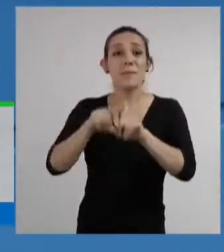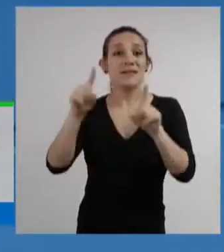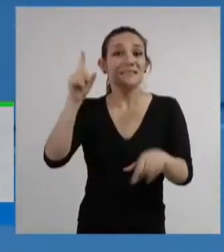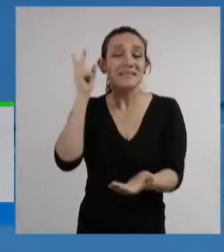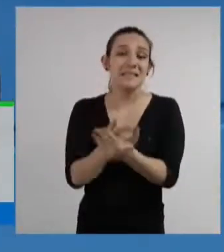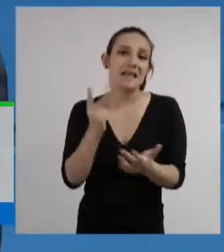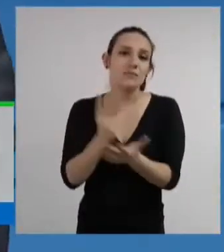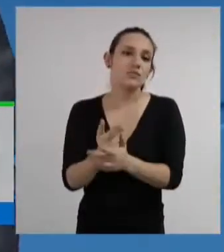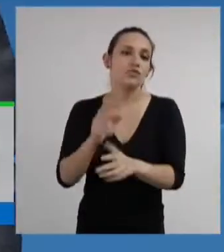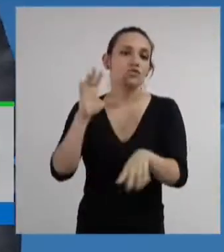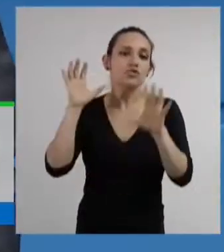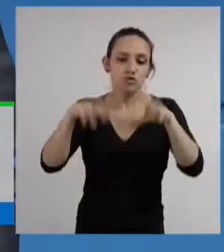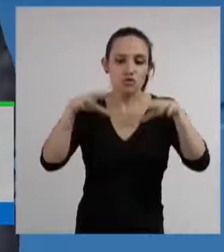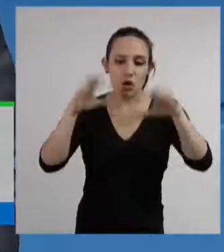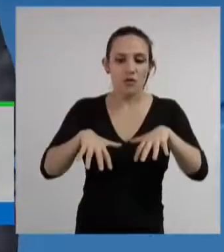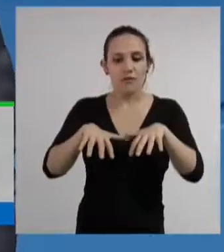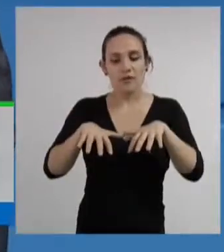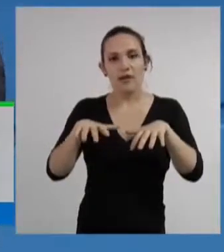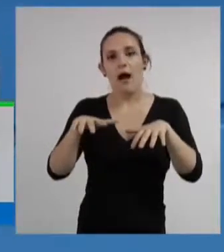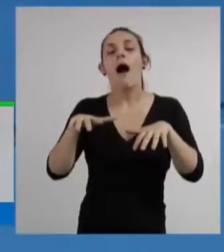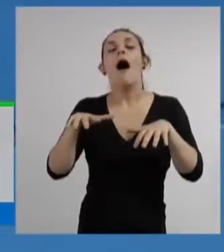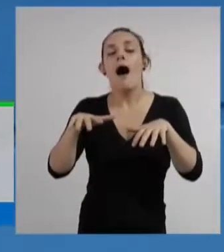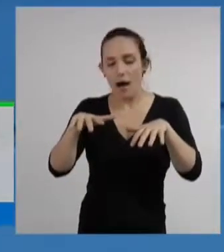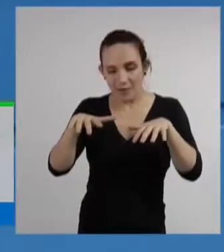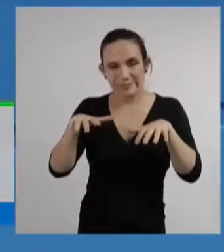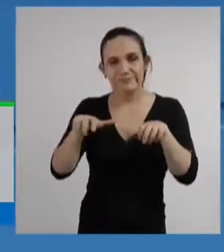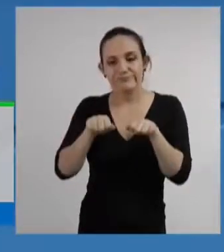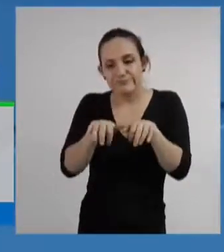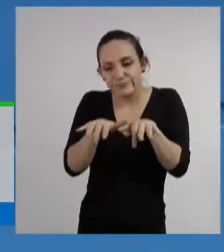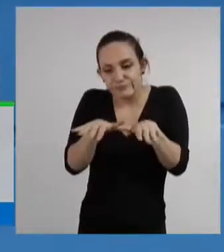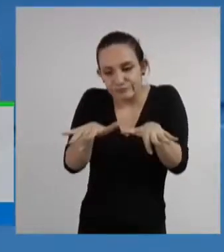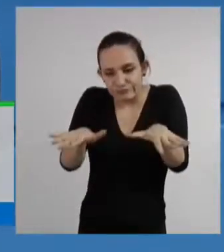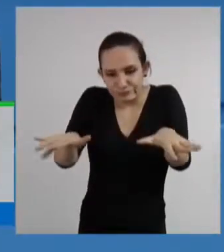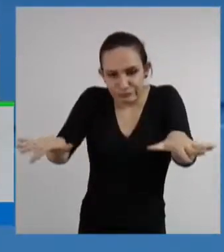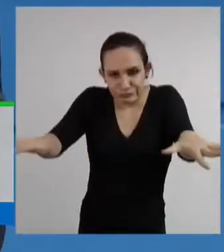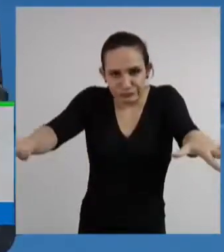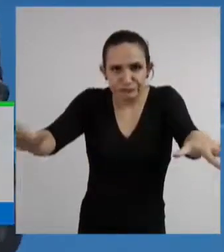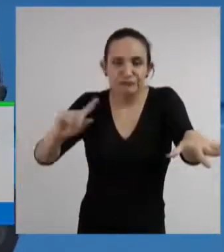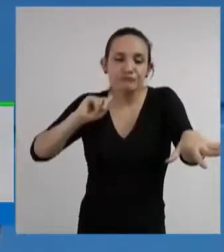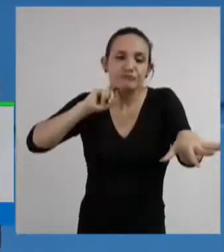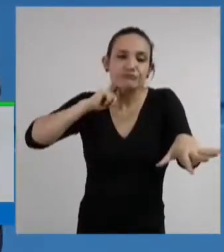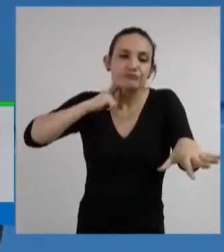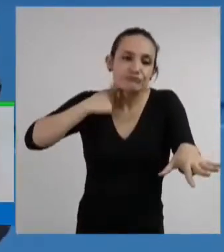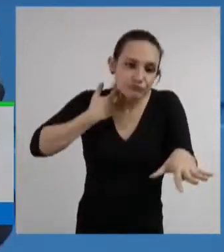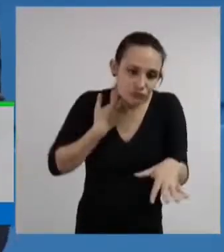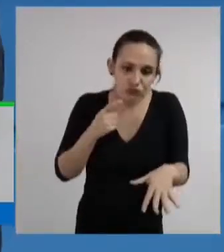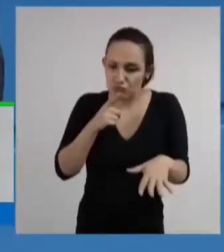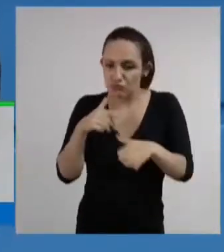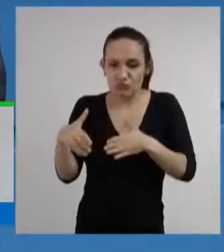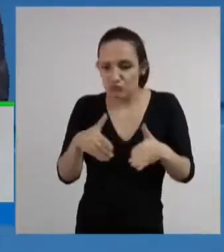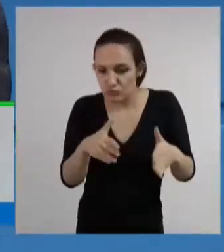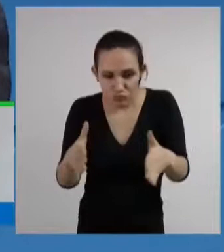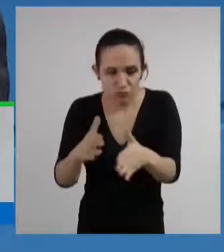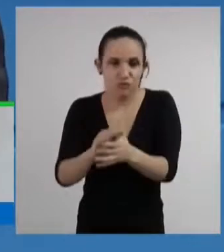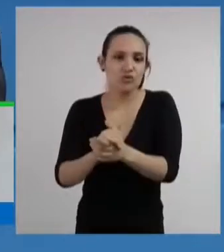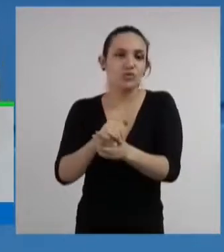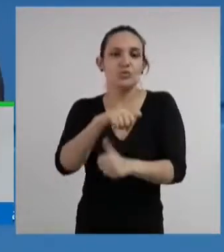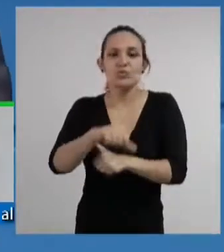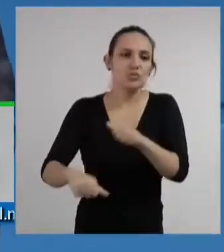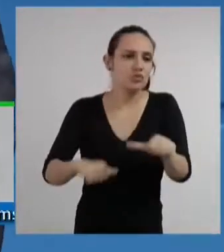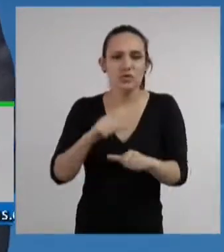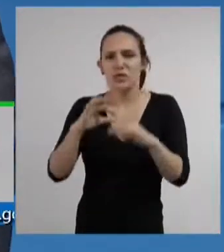água vai até o leito dos rios. E aí suja a água, muda o leito do rio, seja com areia, com